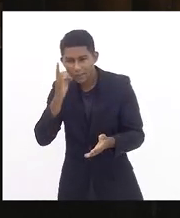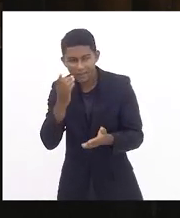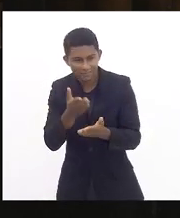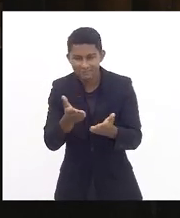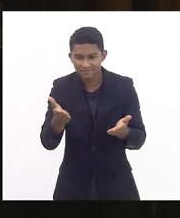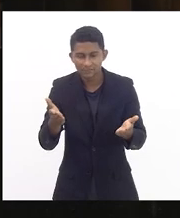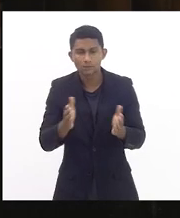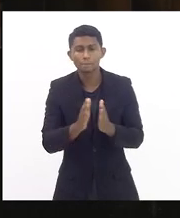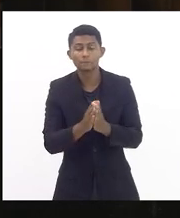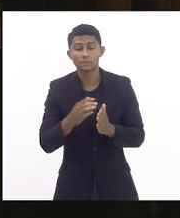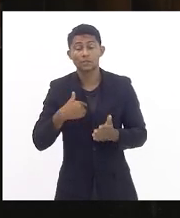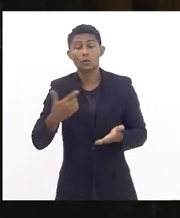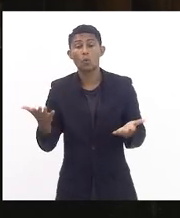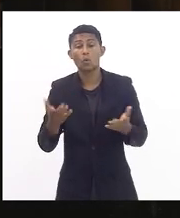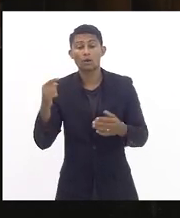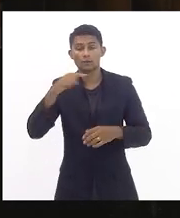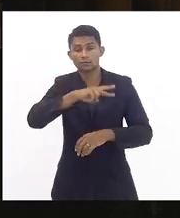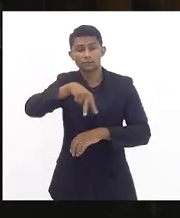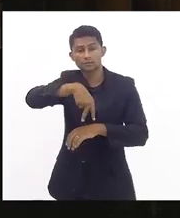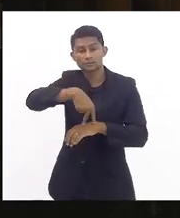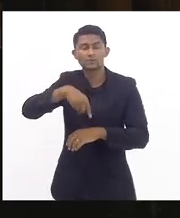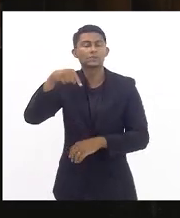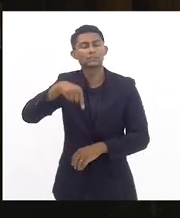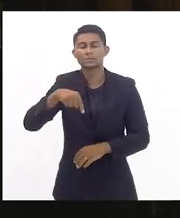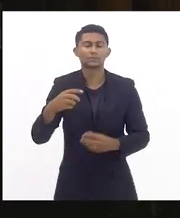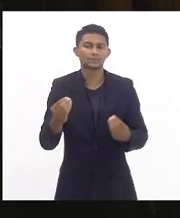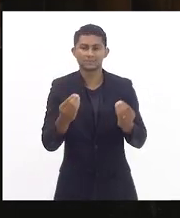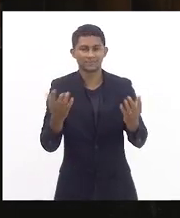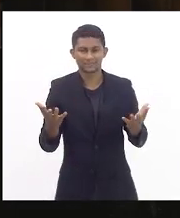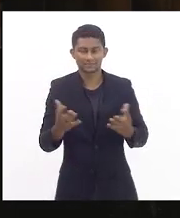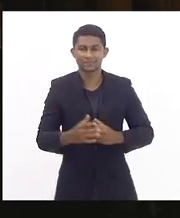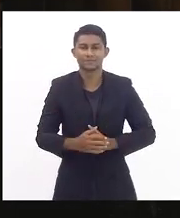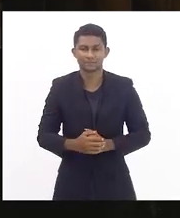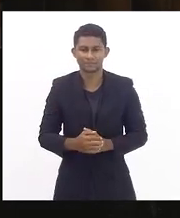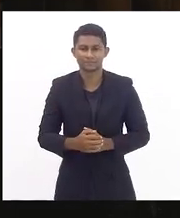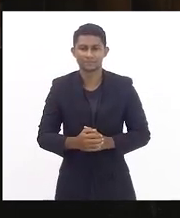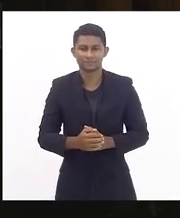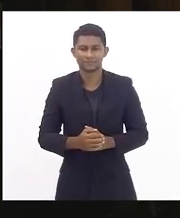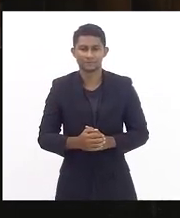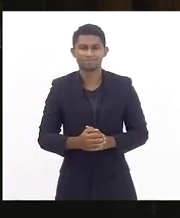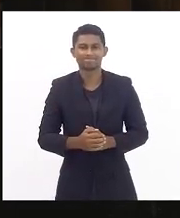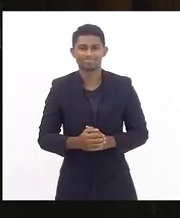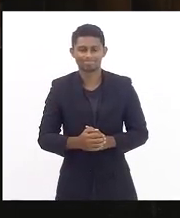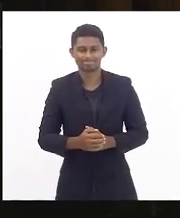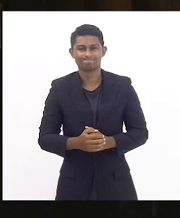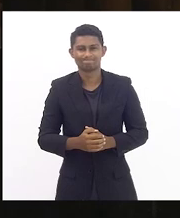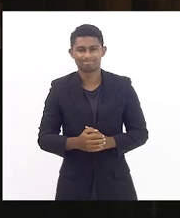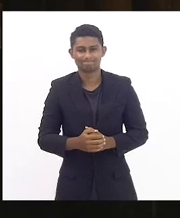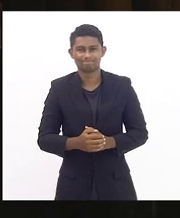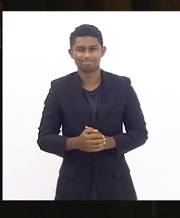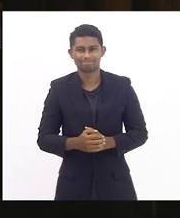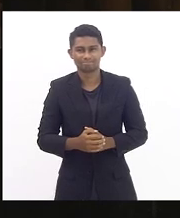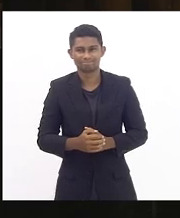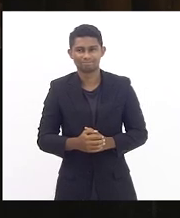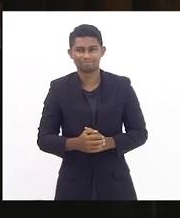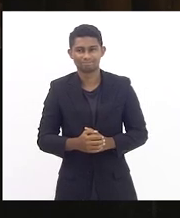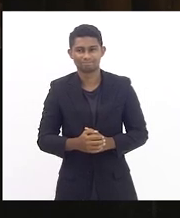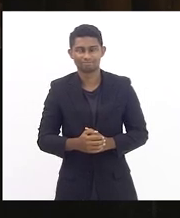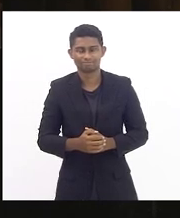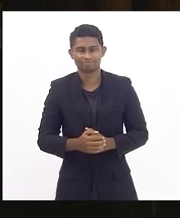vim hoje na tribuna falar a respeito desse episódio